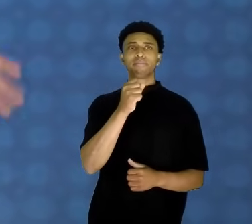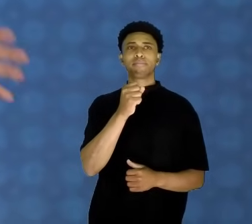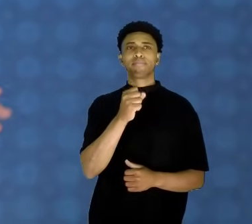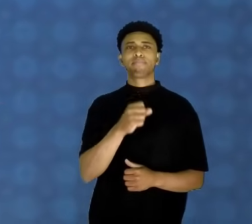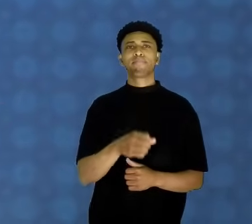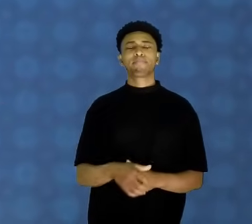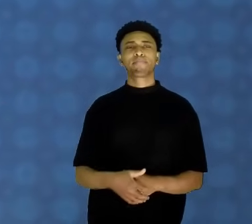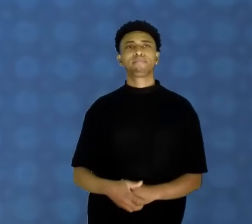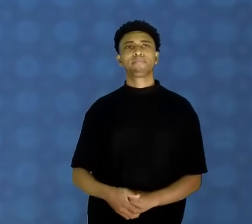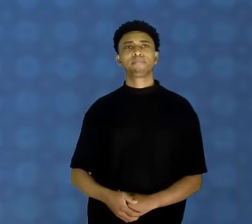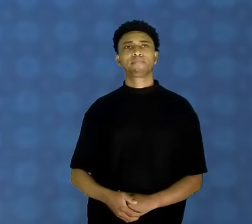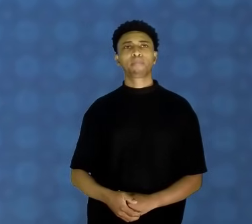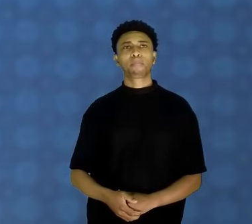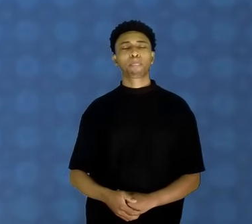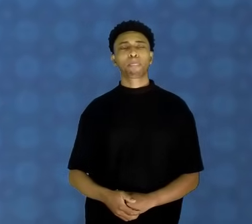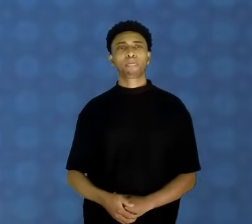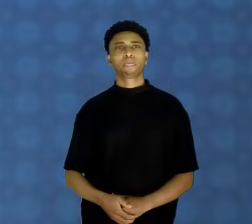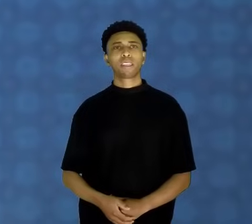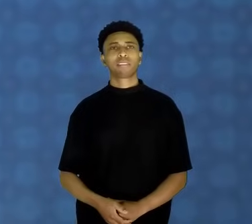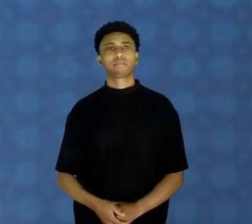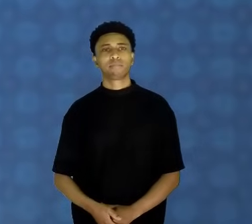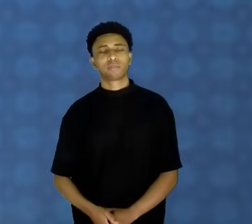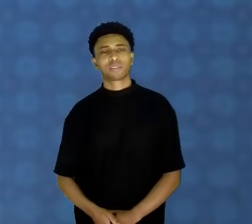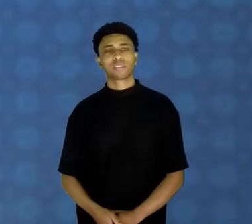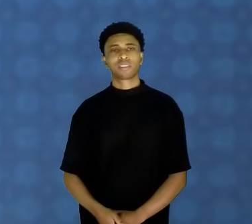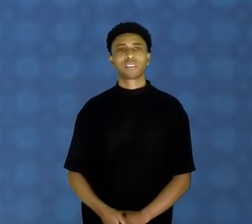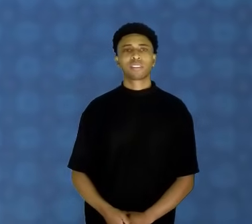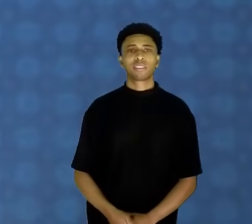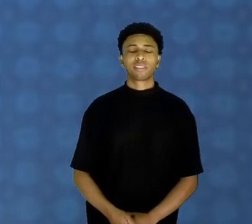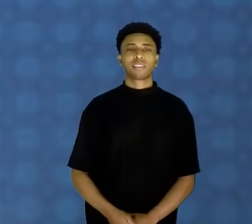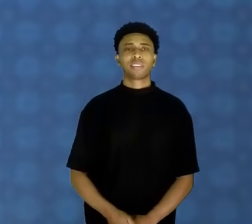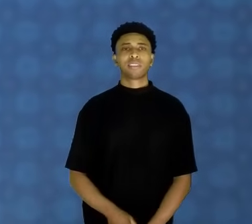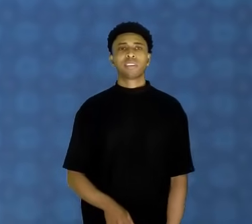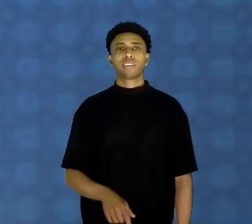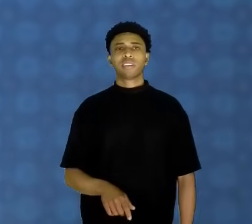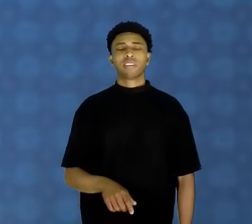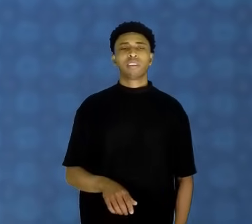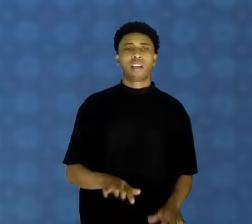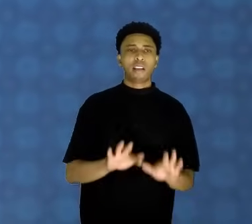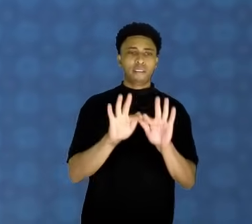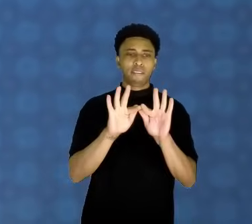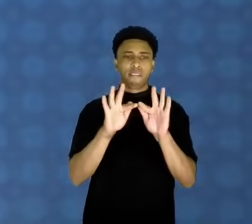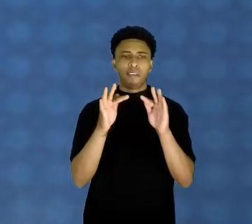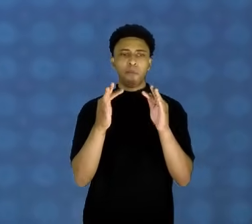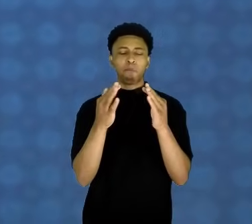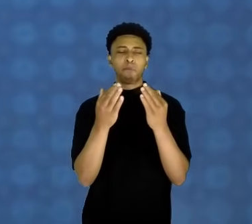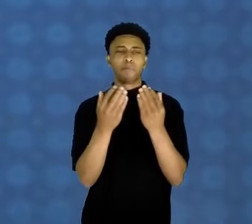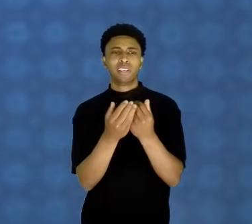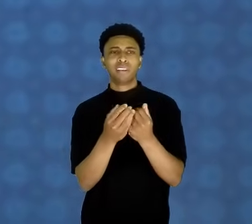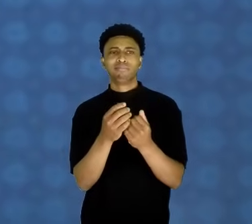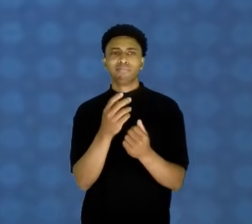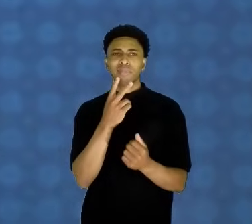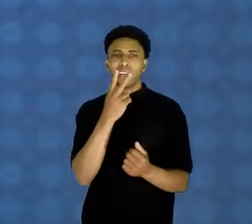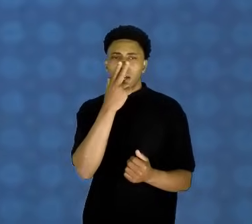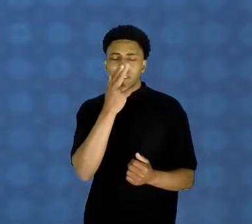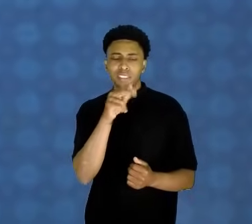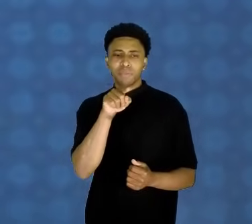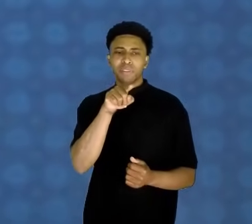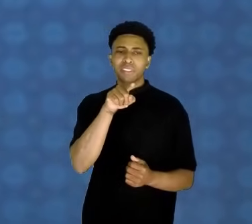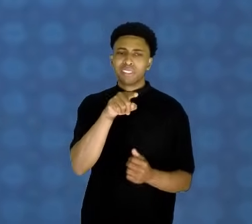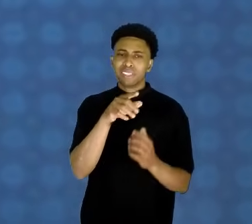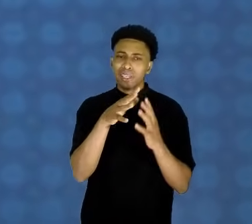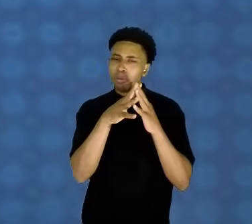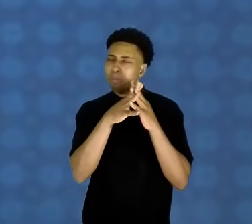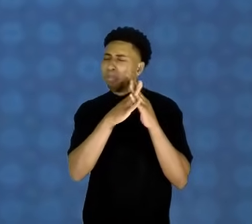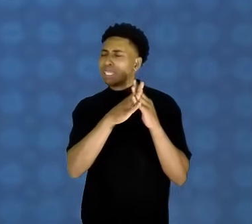ele só fala de você, você é o assunto da família. Se você faz alguma coisa certa, vê erro,